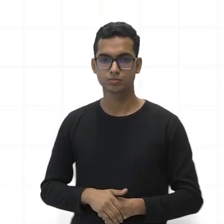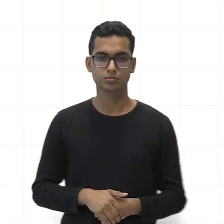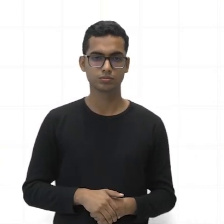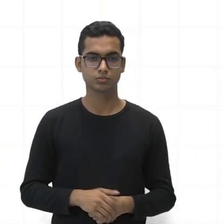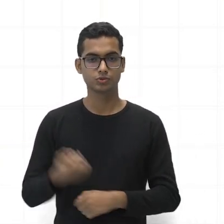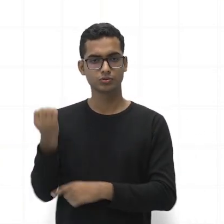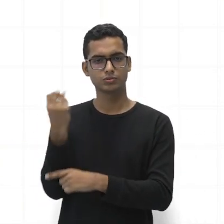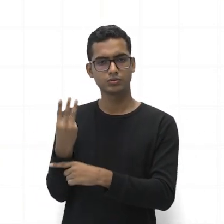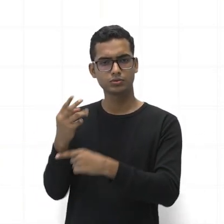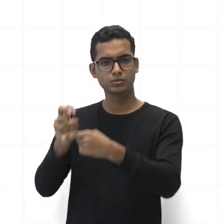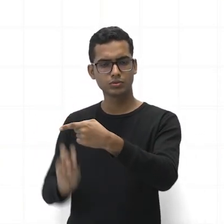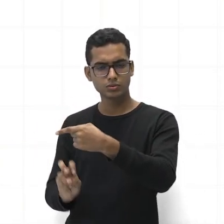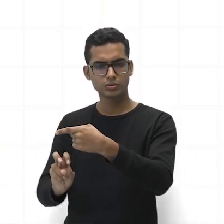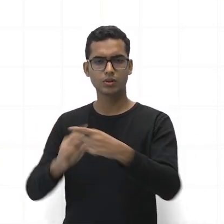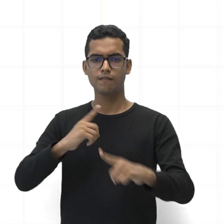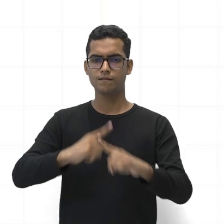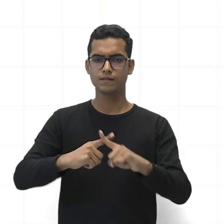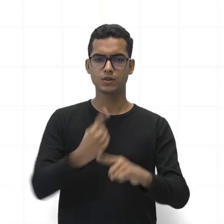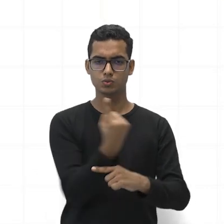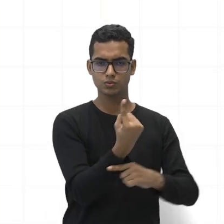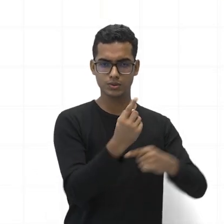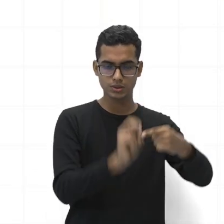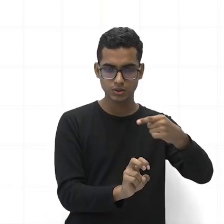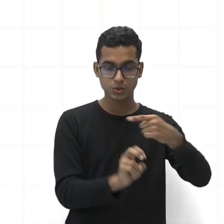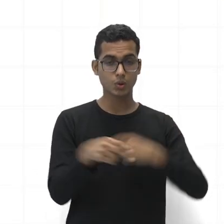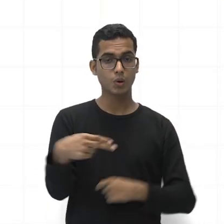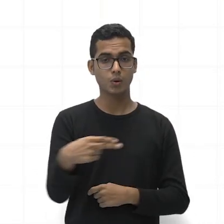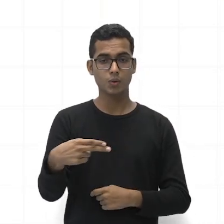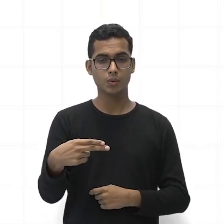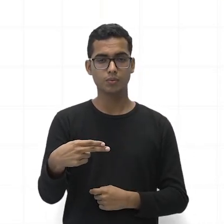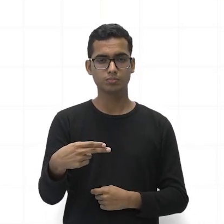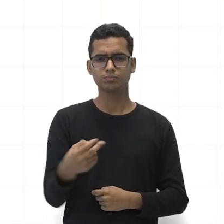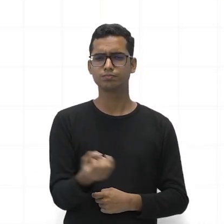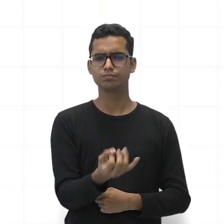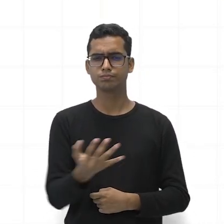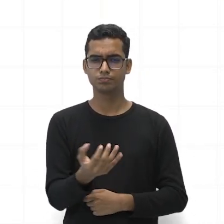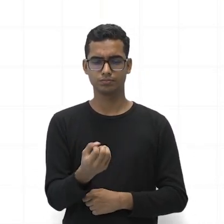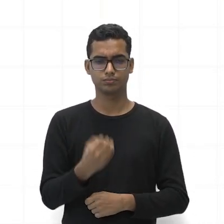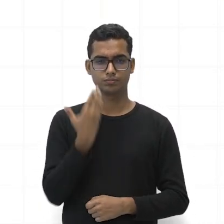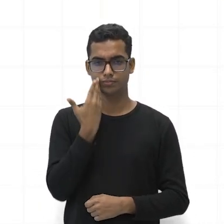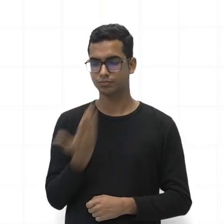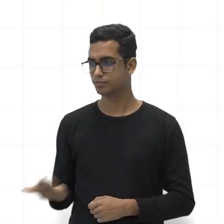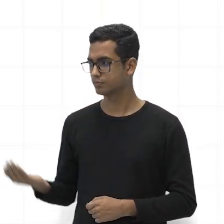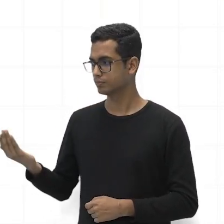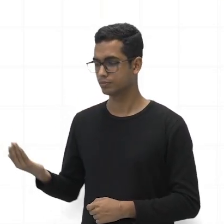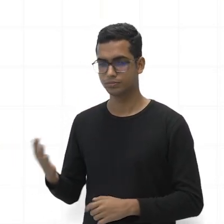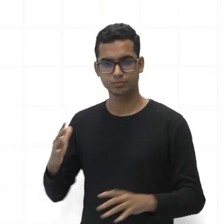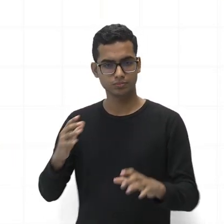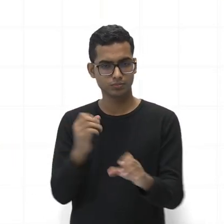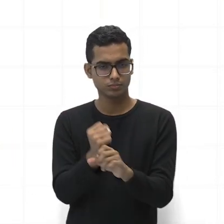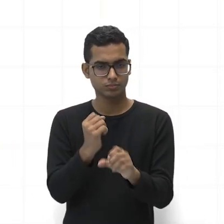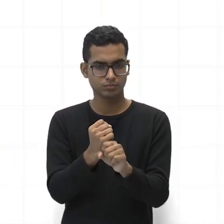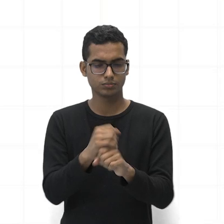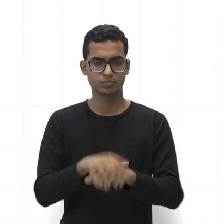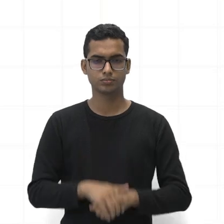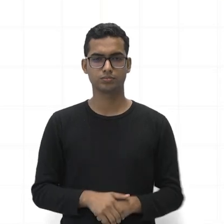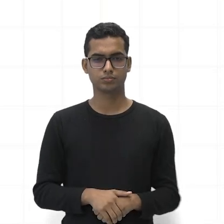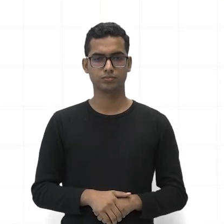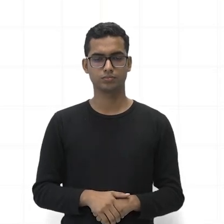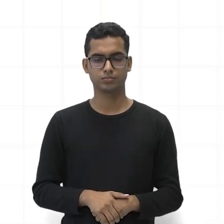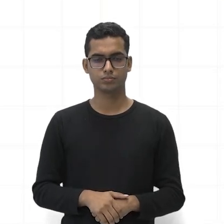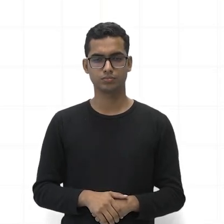nós invertêssemos, tá bom? E aí agora é multiplicar. Multiplicar você já sabe, multiplica numerador por